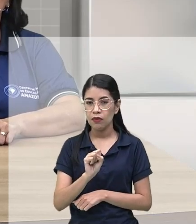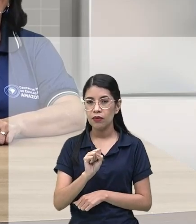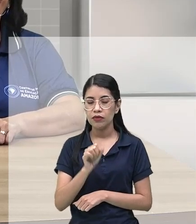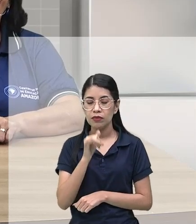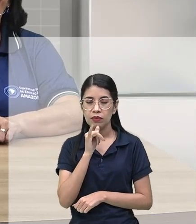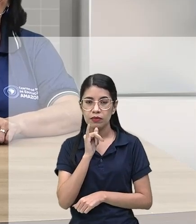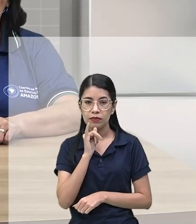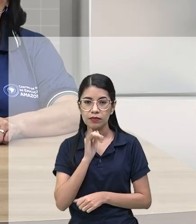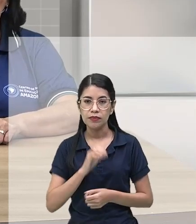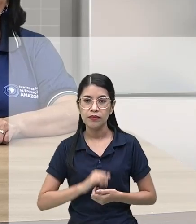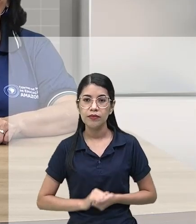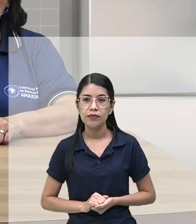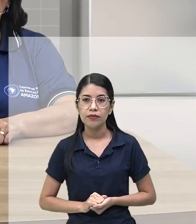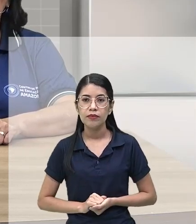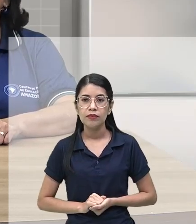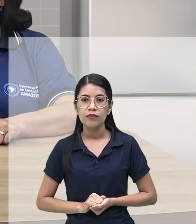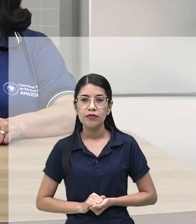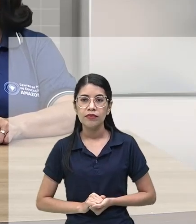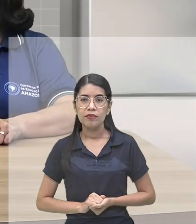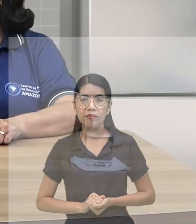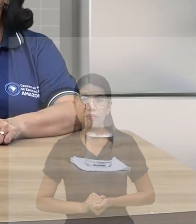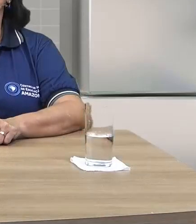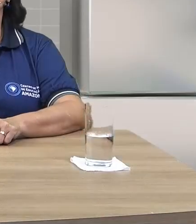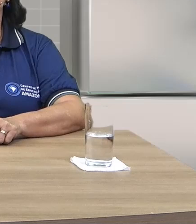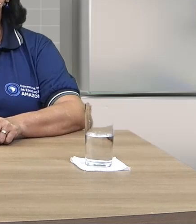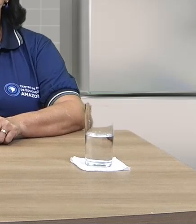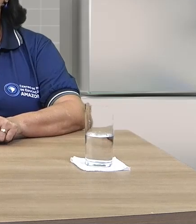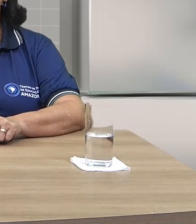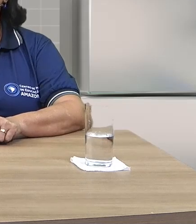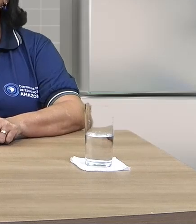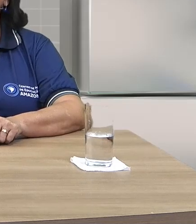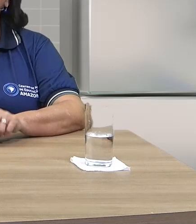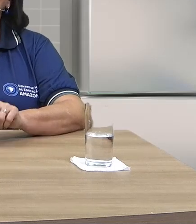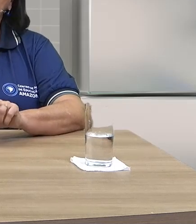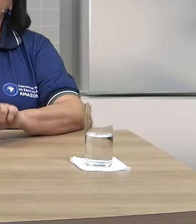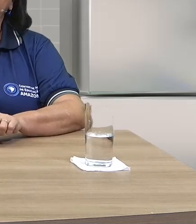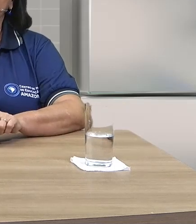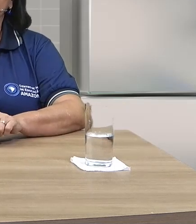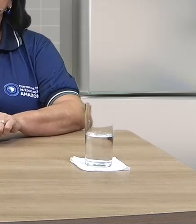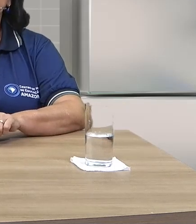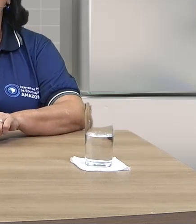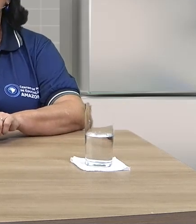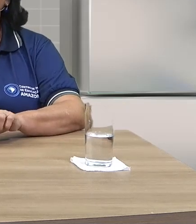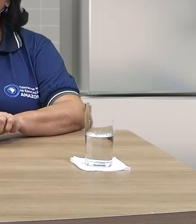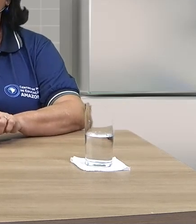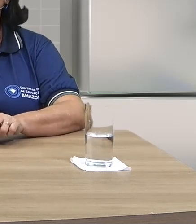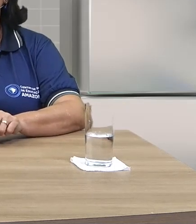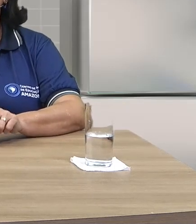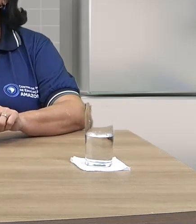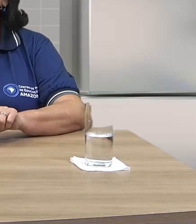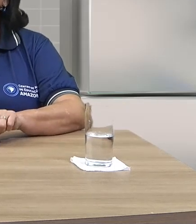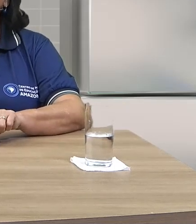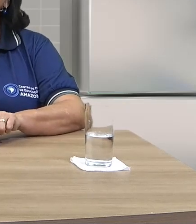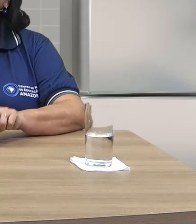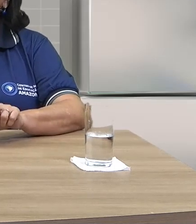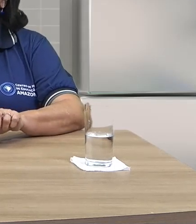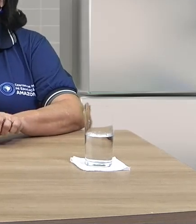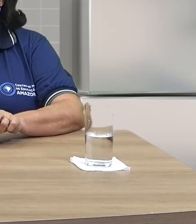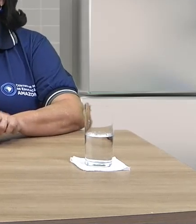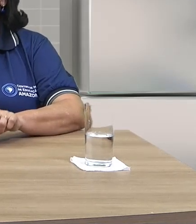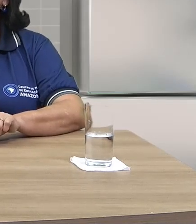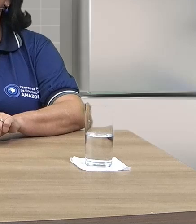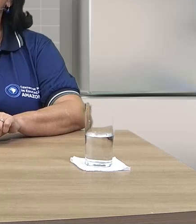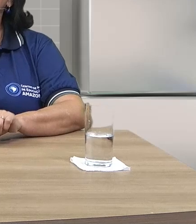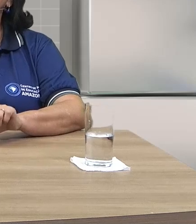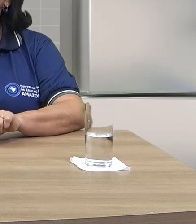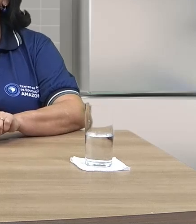recuperação paralela. A nota tá da bom? recuperação é substituída. Isso, é substituir, não vai lançar. Eu recebi uma pergunta, professor,